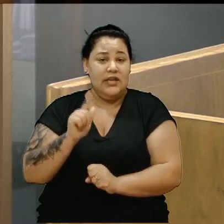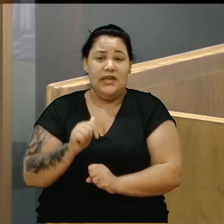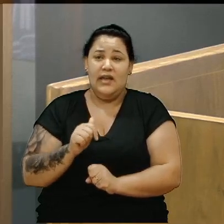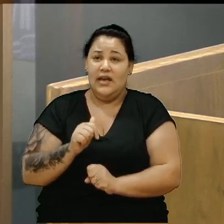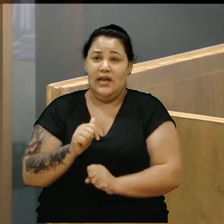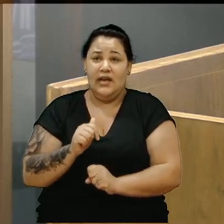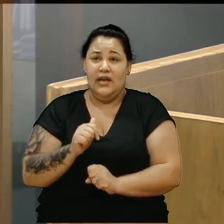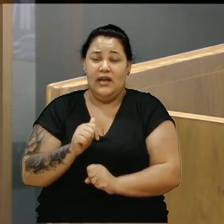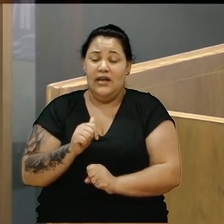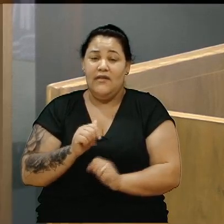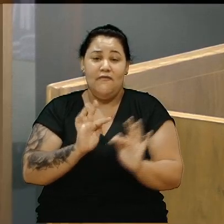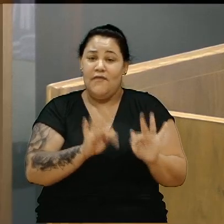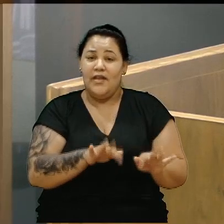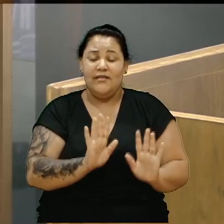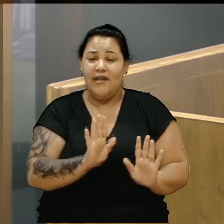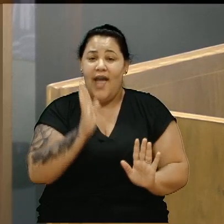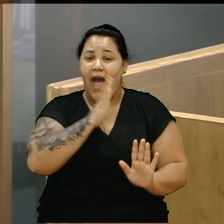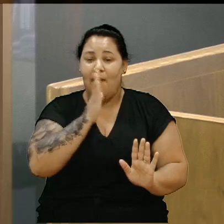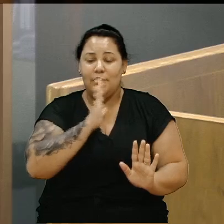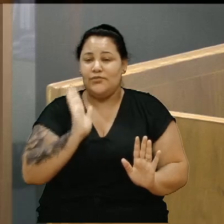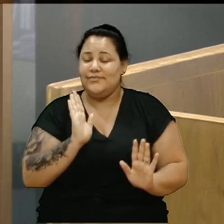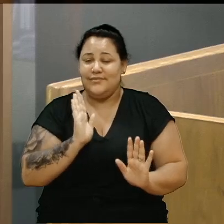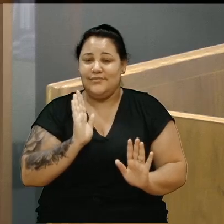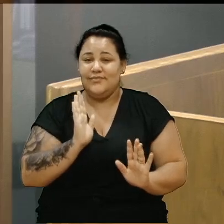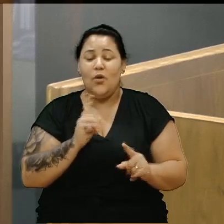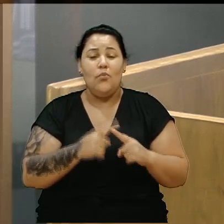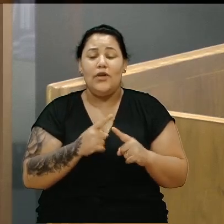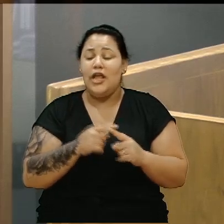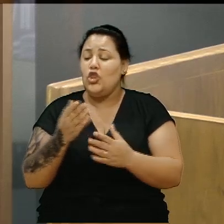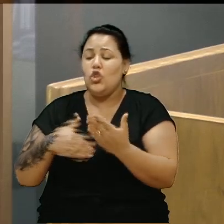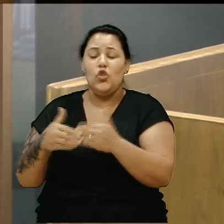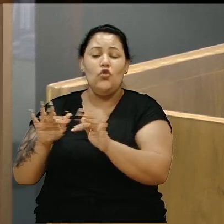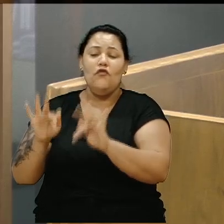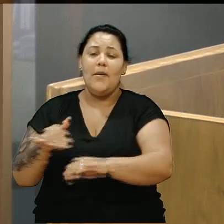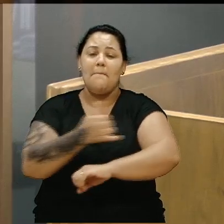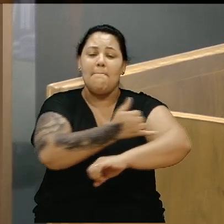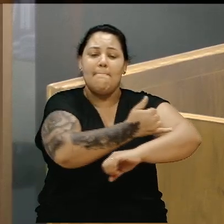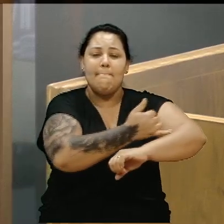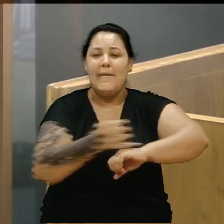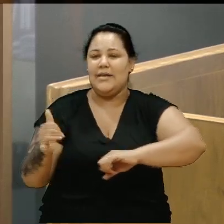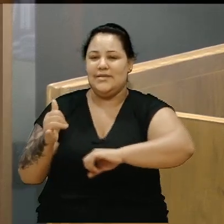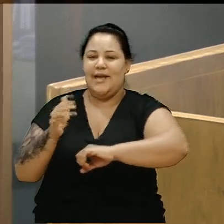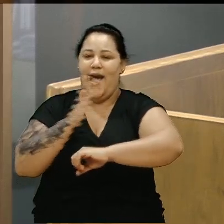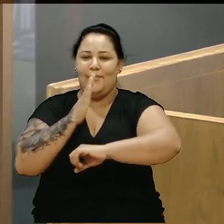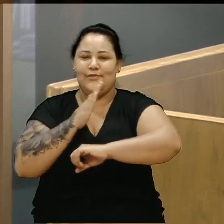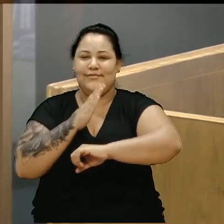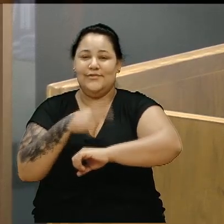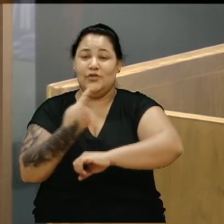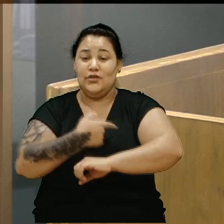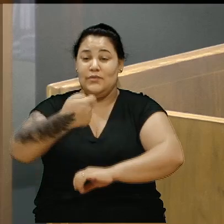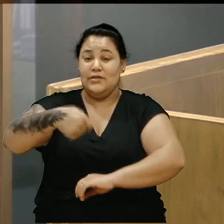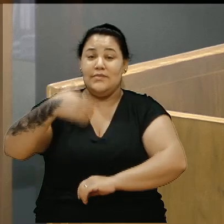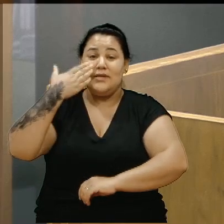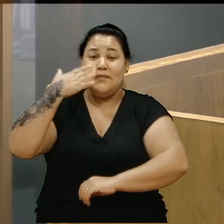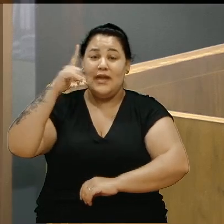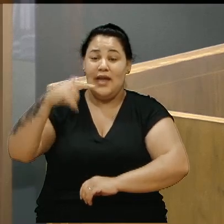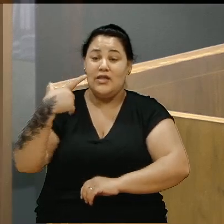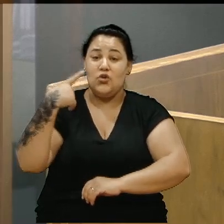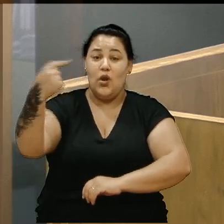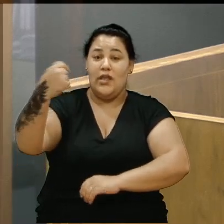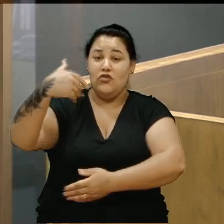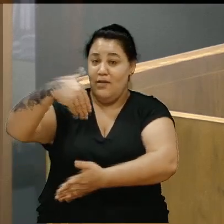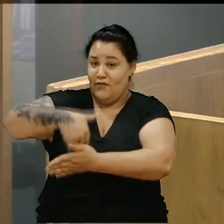vai passar. Tudo passa, tudo passa. Nós só temos que saber que nós somos escolhidos pelas